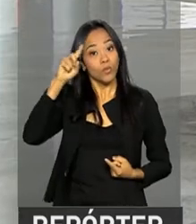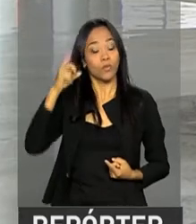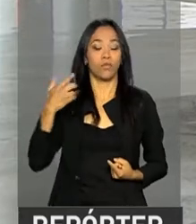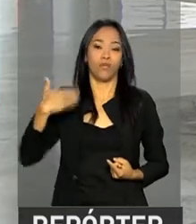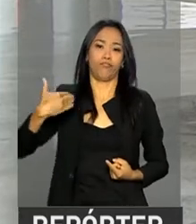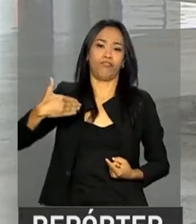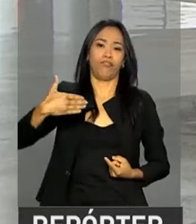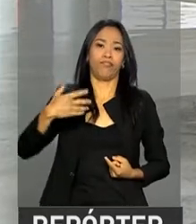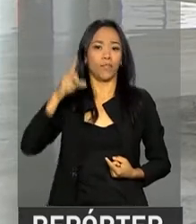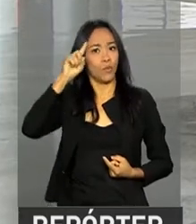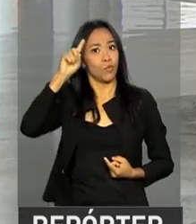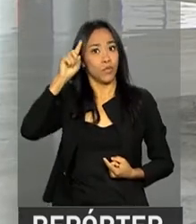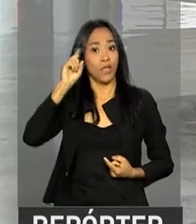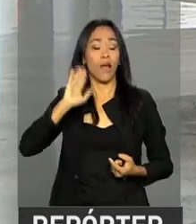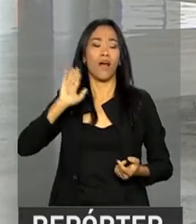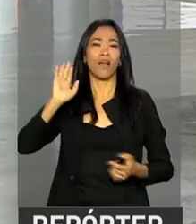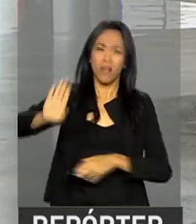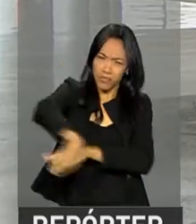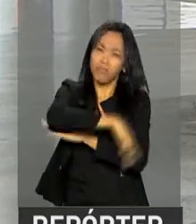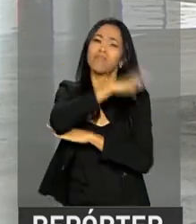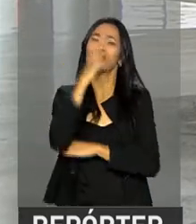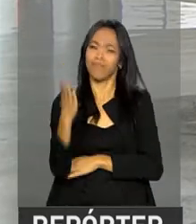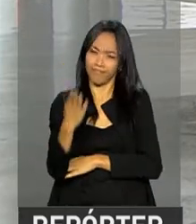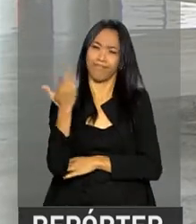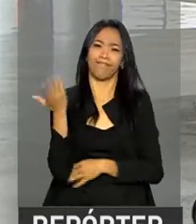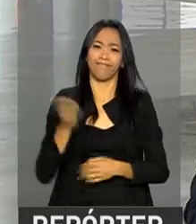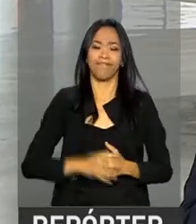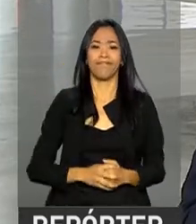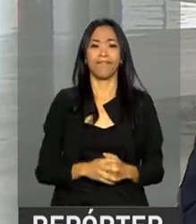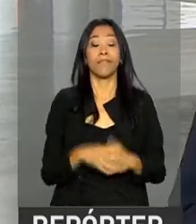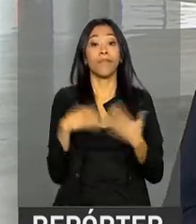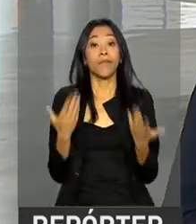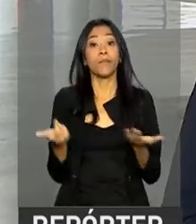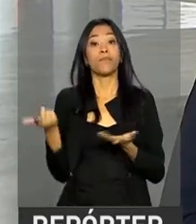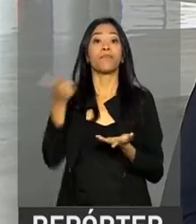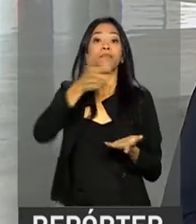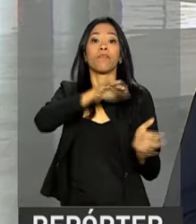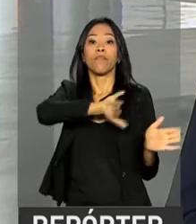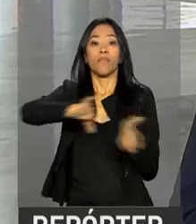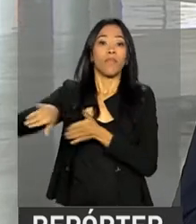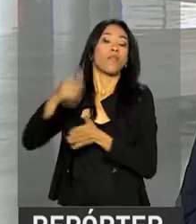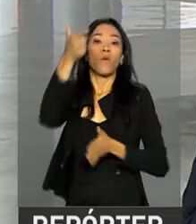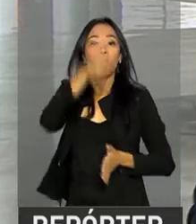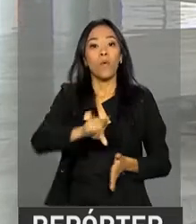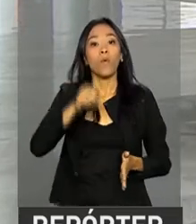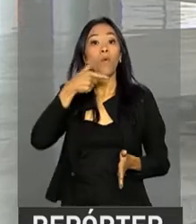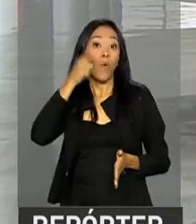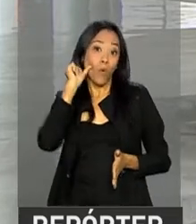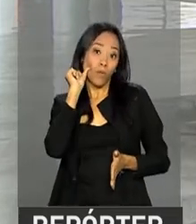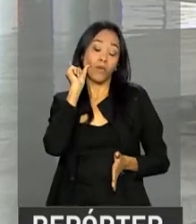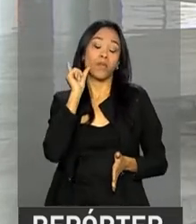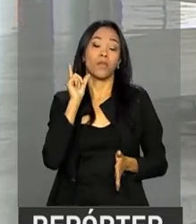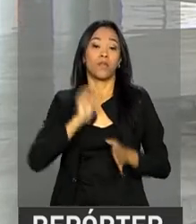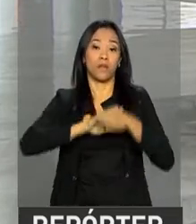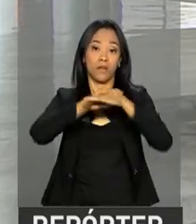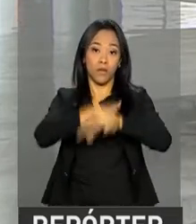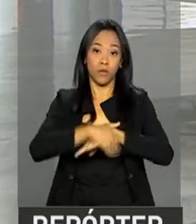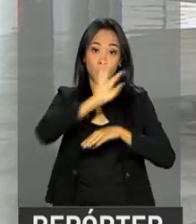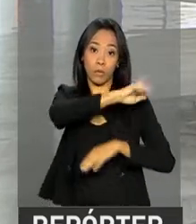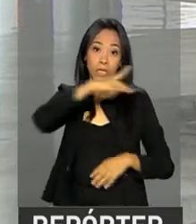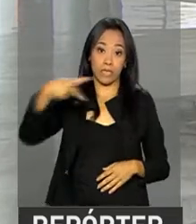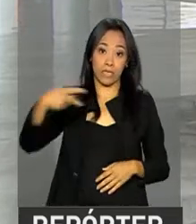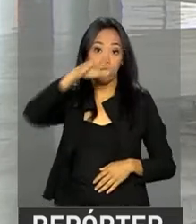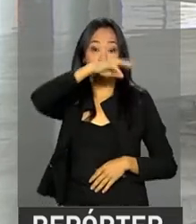seguem até a noite aqui no planalto agora carla olha só ontem à noite o presidente michel temer participou da abertura